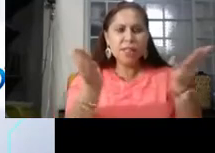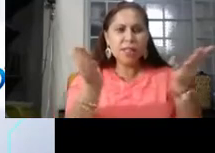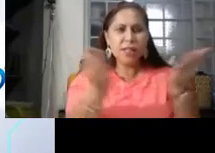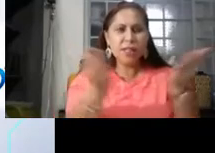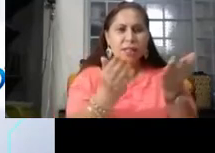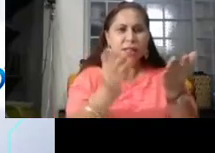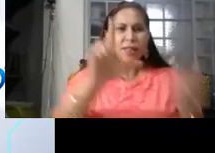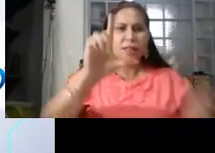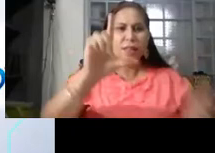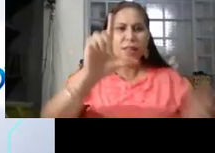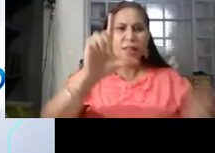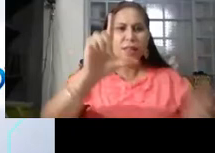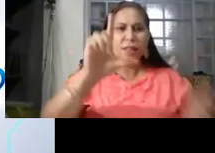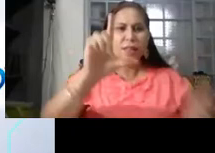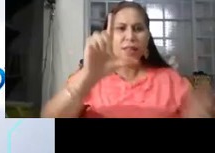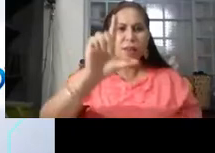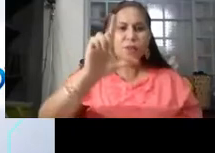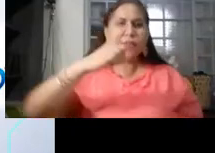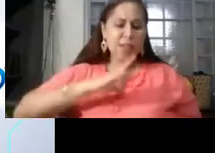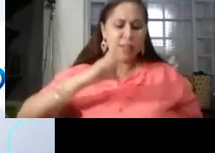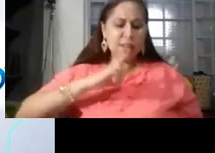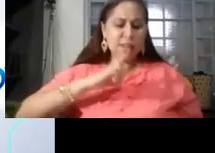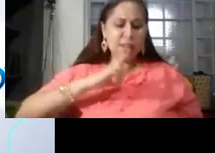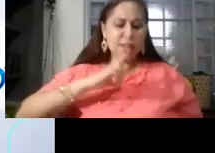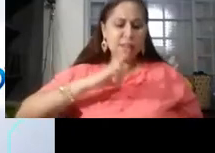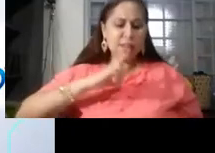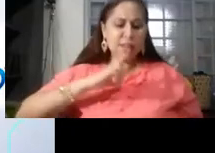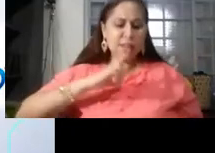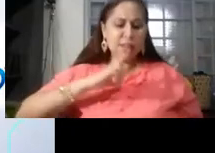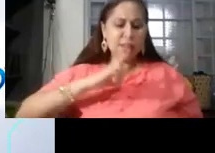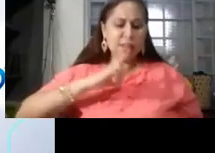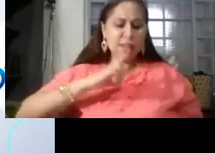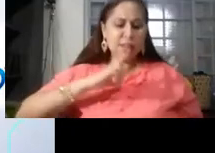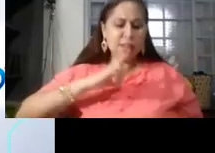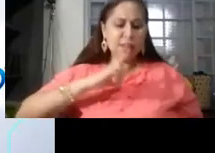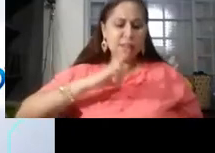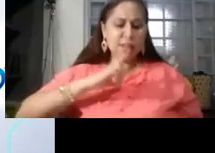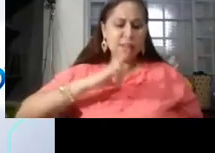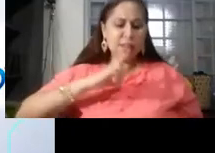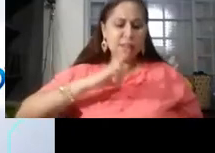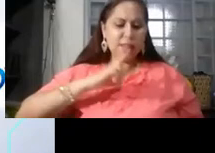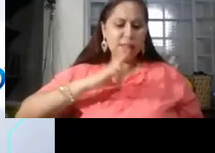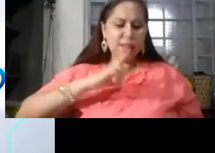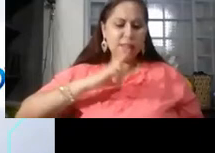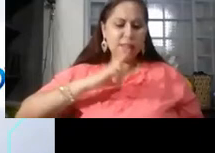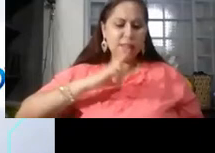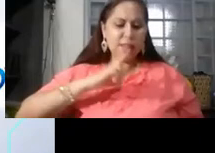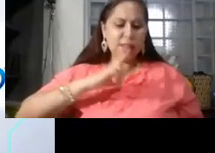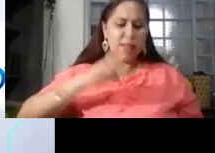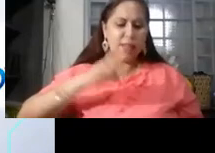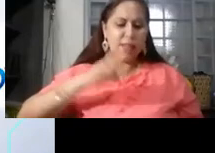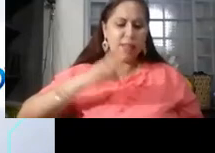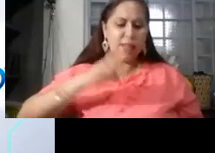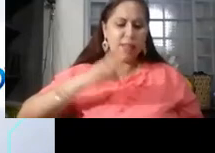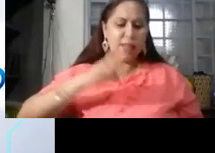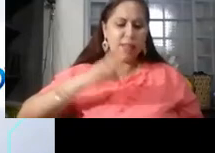Hoje, configuração em L. Ter reunião, 2 R's, reunião, ou pode ser assim